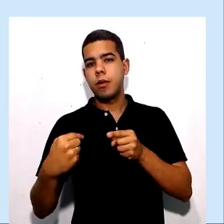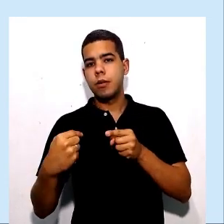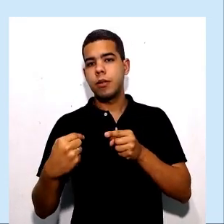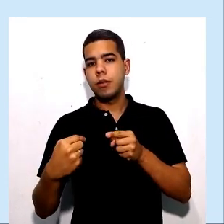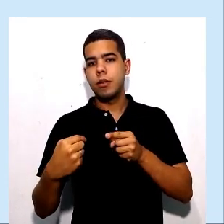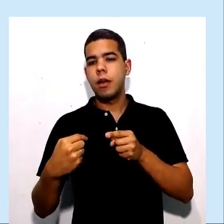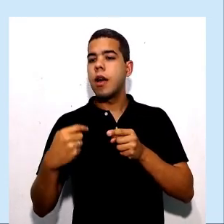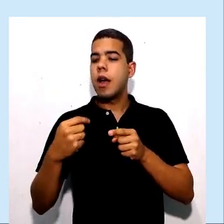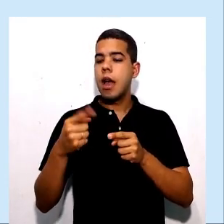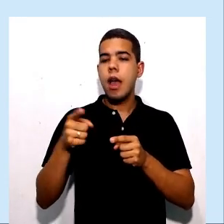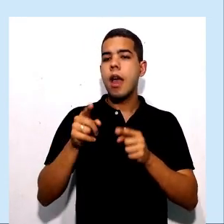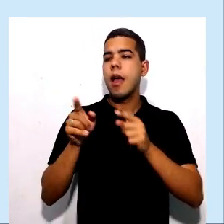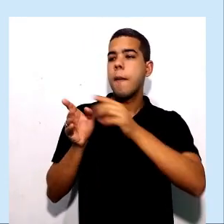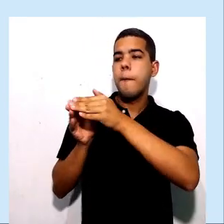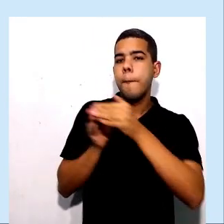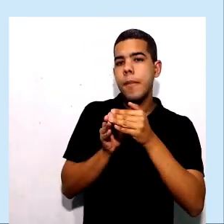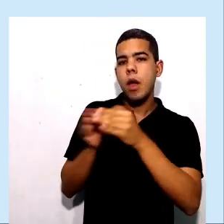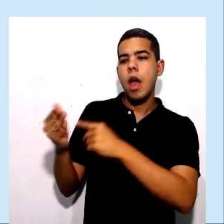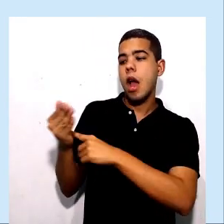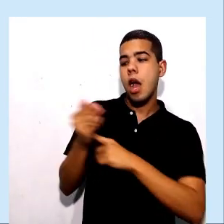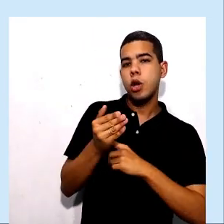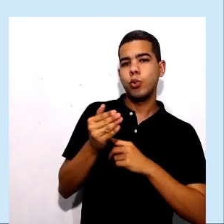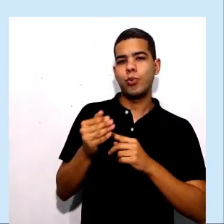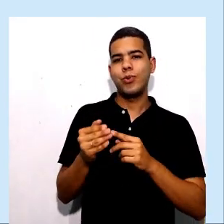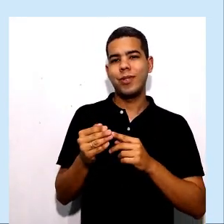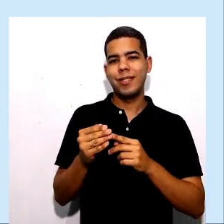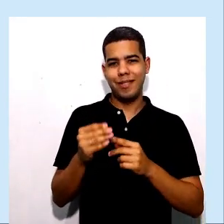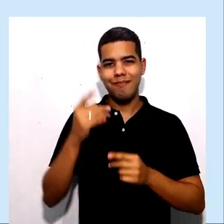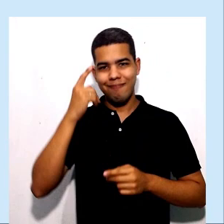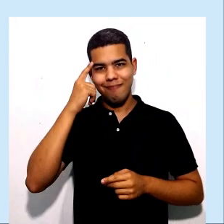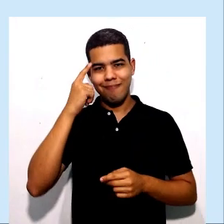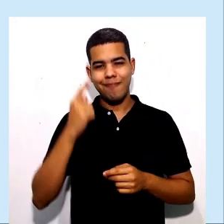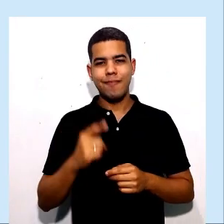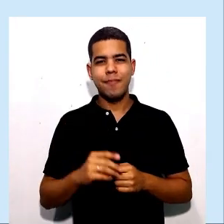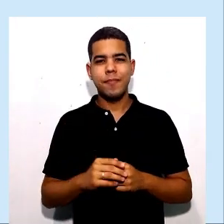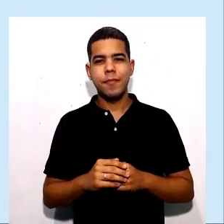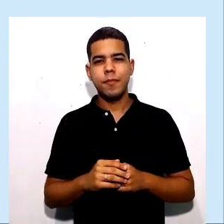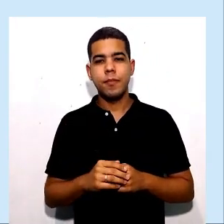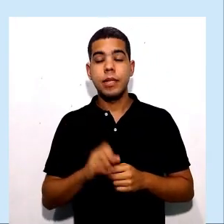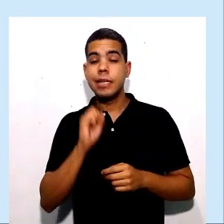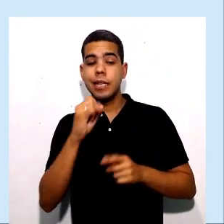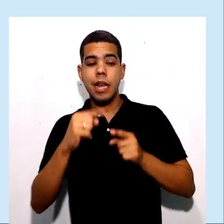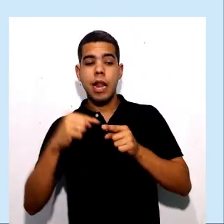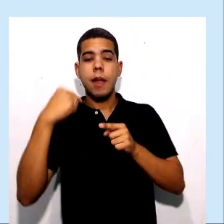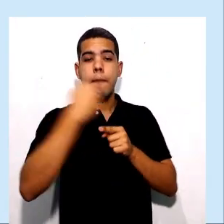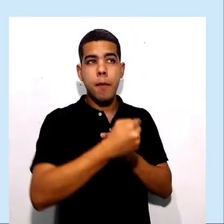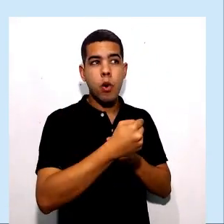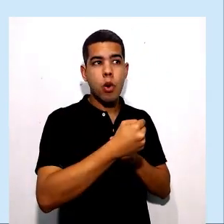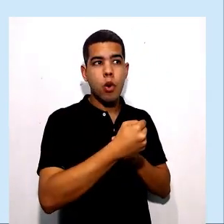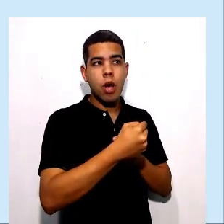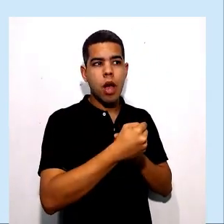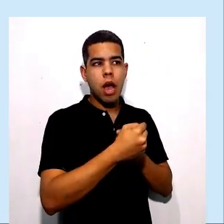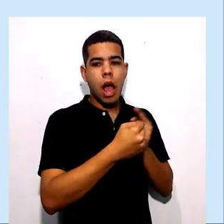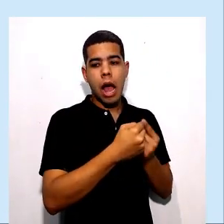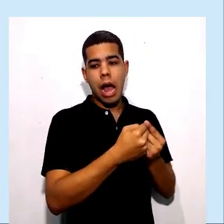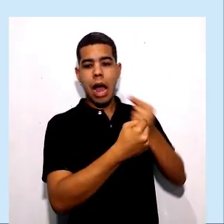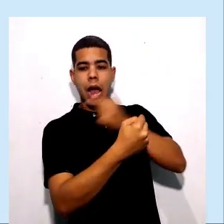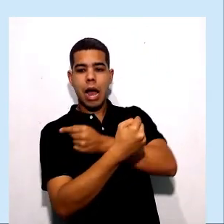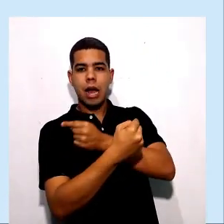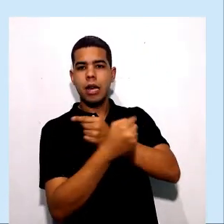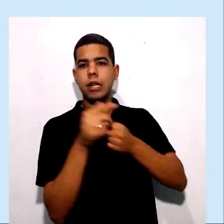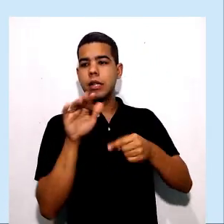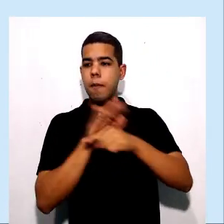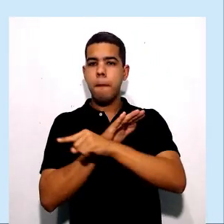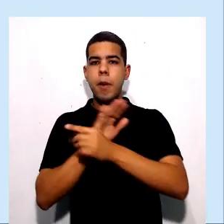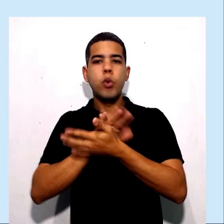vai recorrer o anterior. Beleza? Eu não consigo saber o próximo número, ou a próxima sequência,